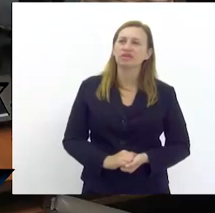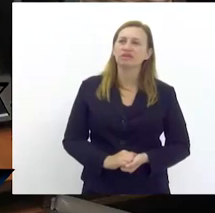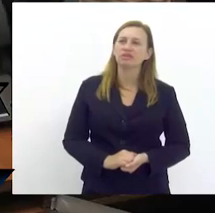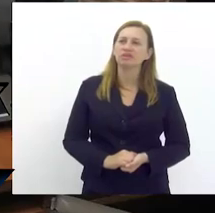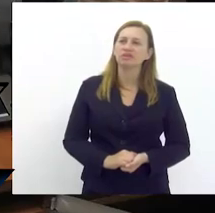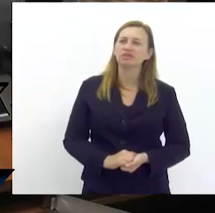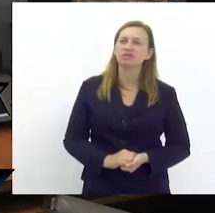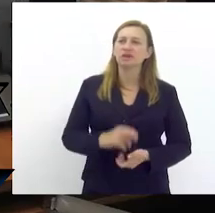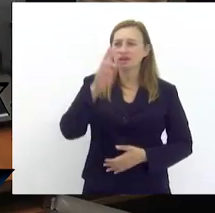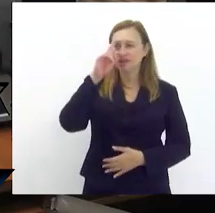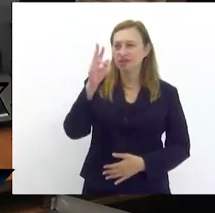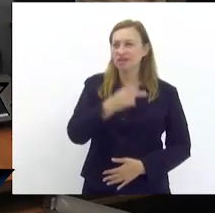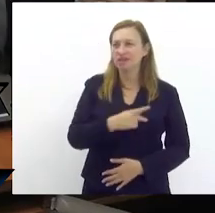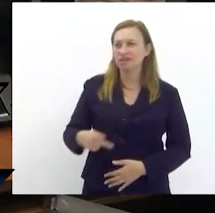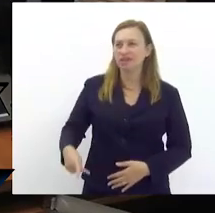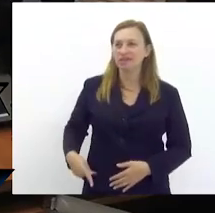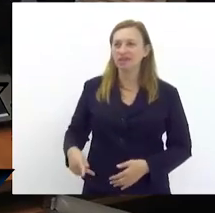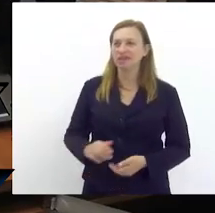Presidente